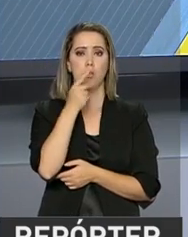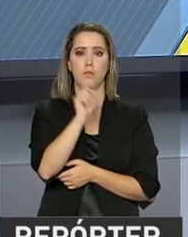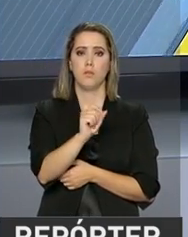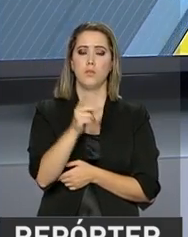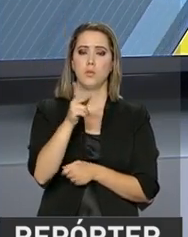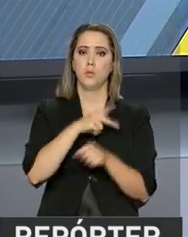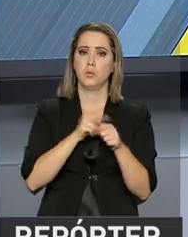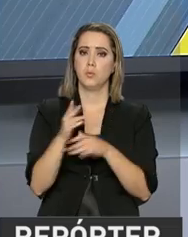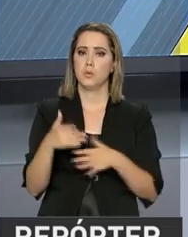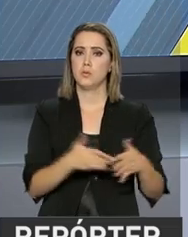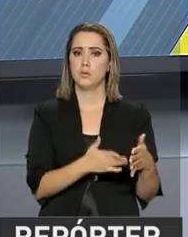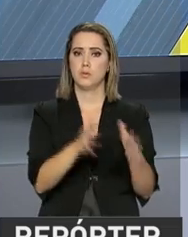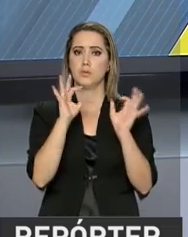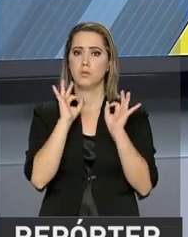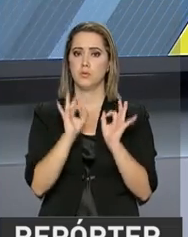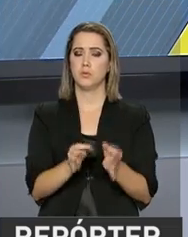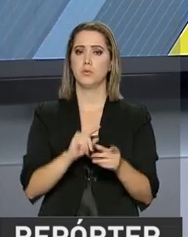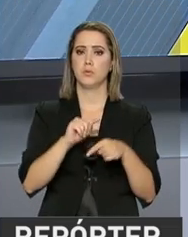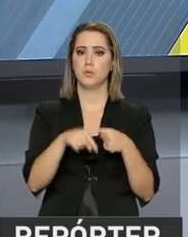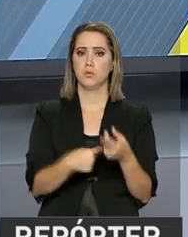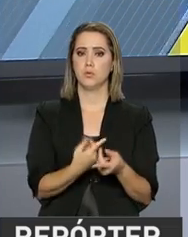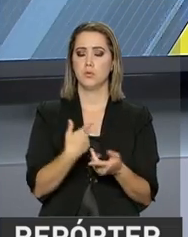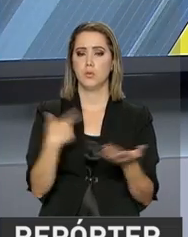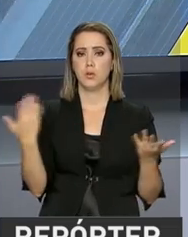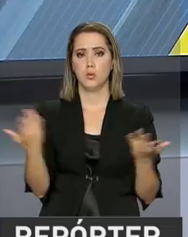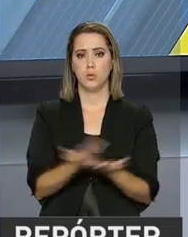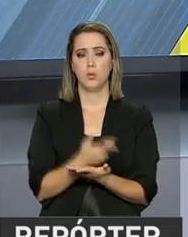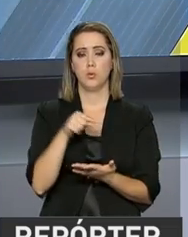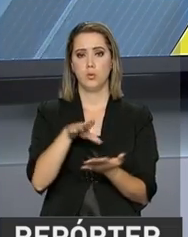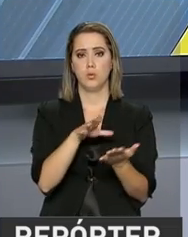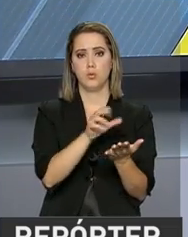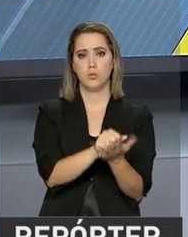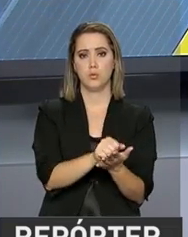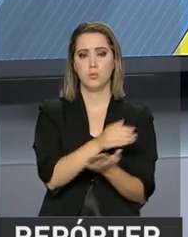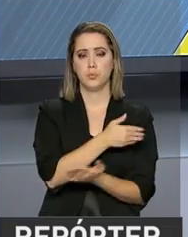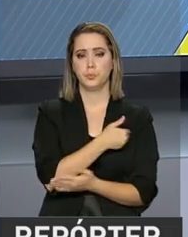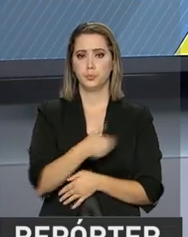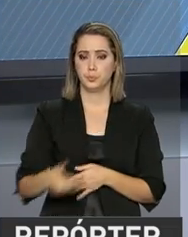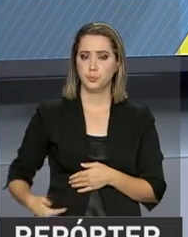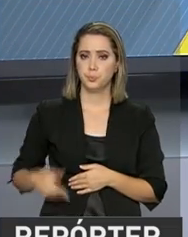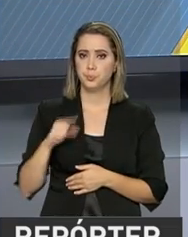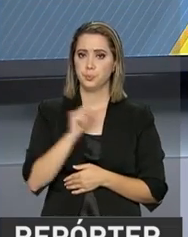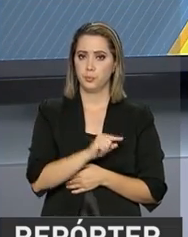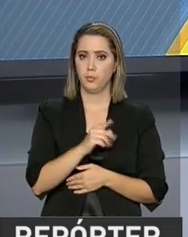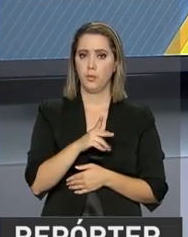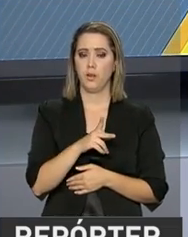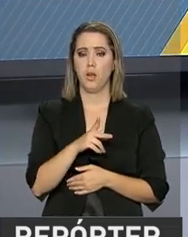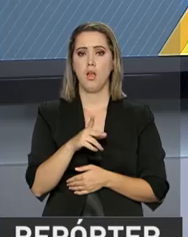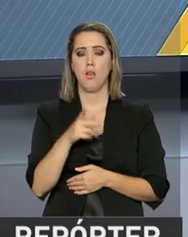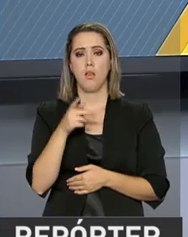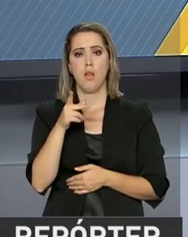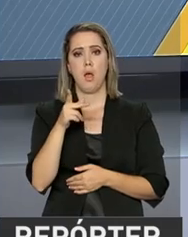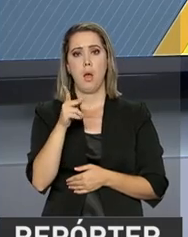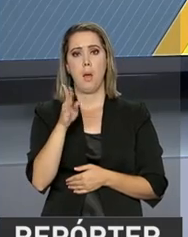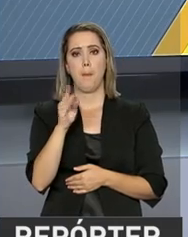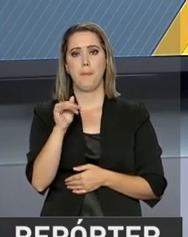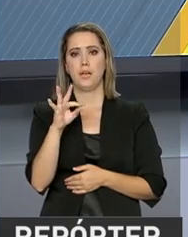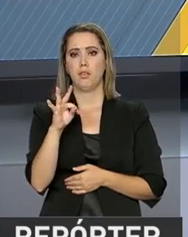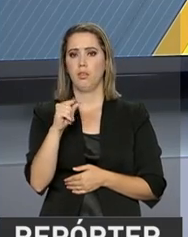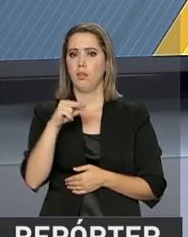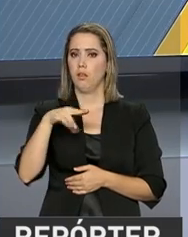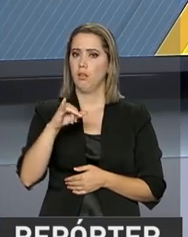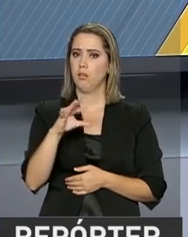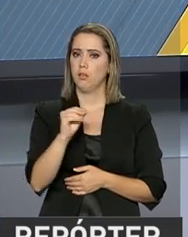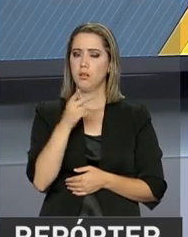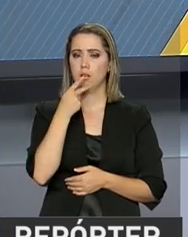promissora após a consolidação do atual governo. A britânica The Economist citou a queda da